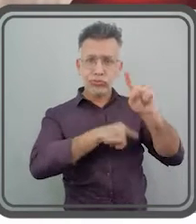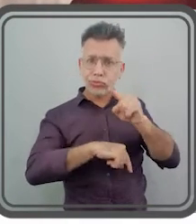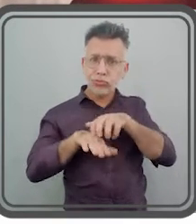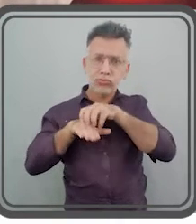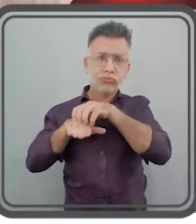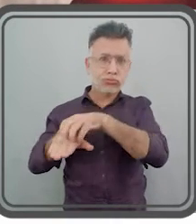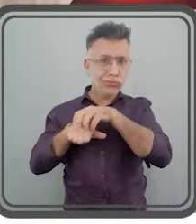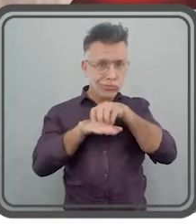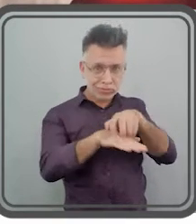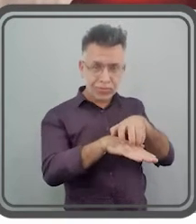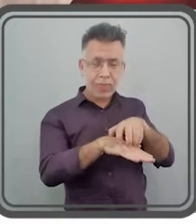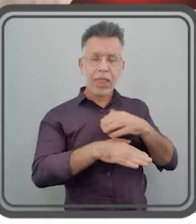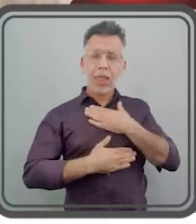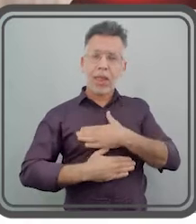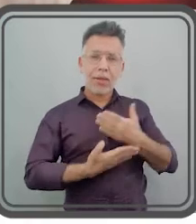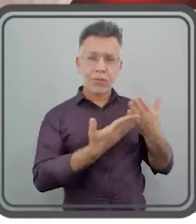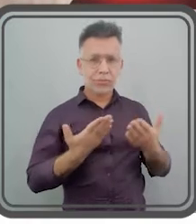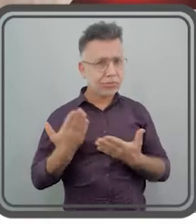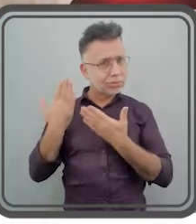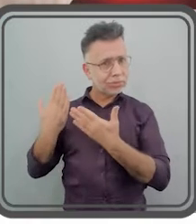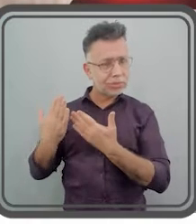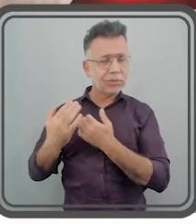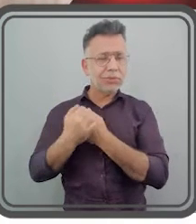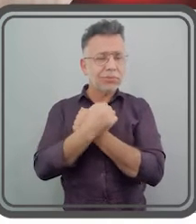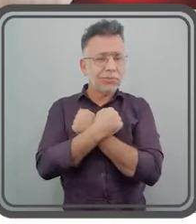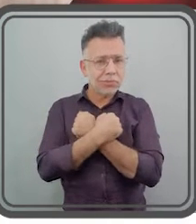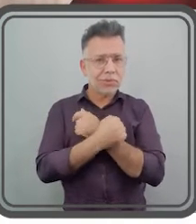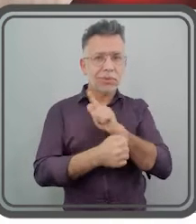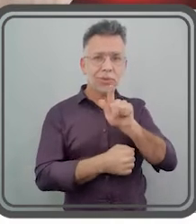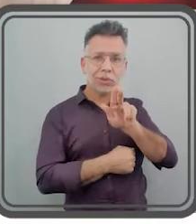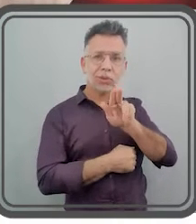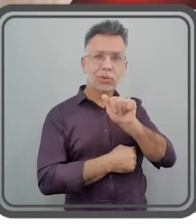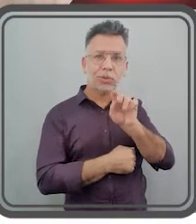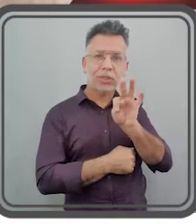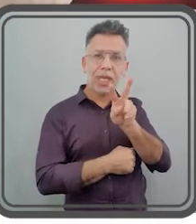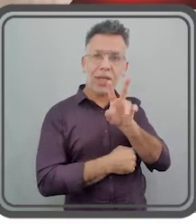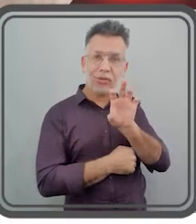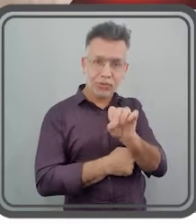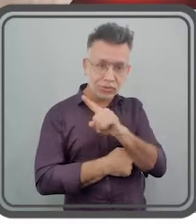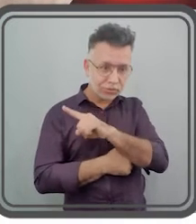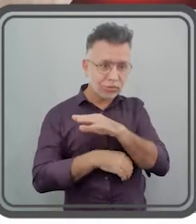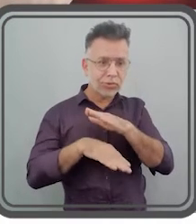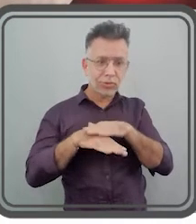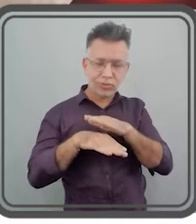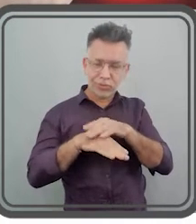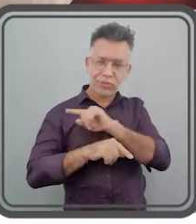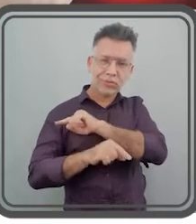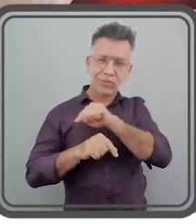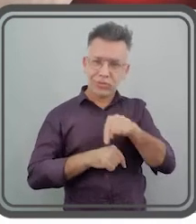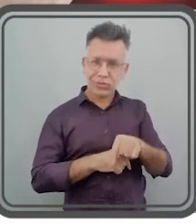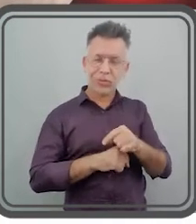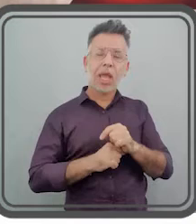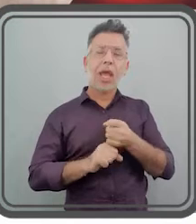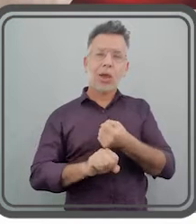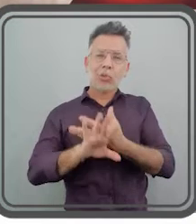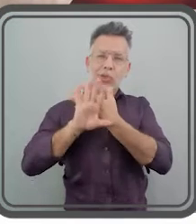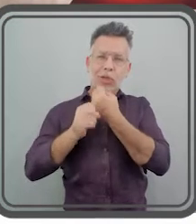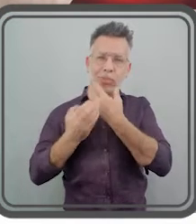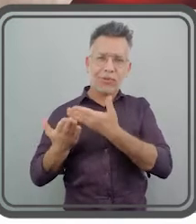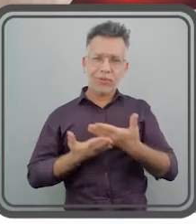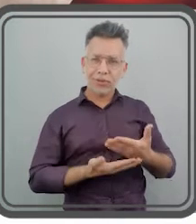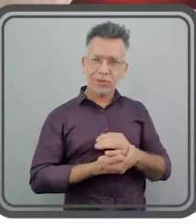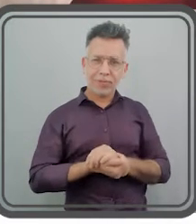temos prazer em receber o queridíssimo Gustavo vedovato é Country Manager do caiaque seja bem-vindo Gustavo ao